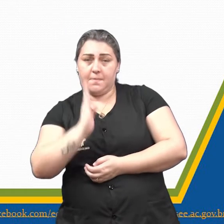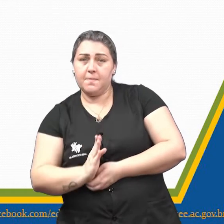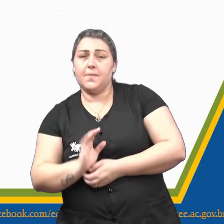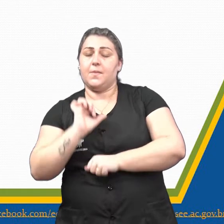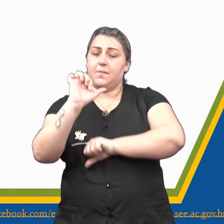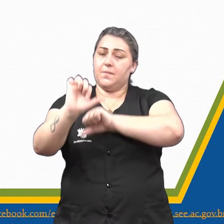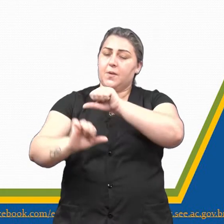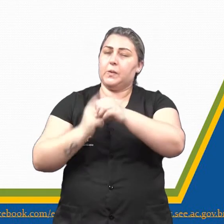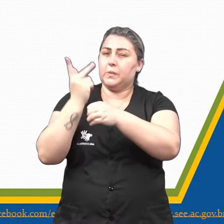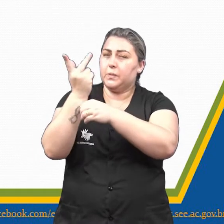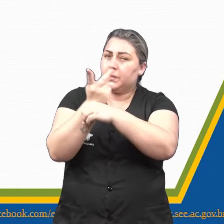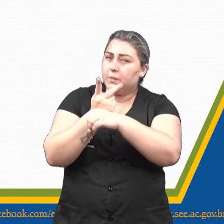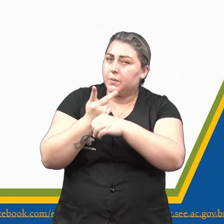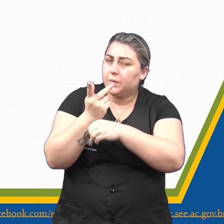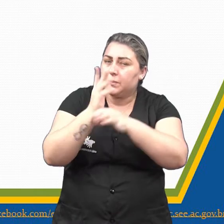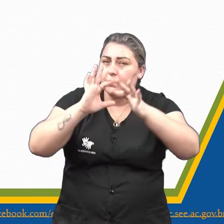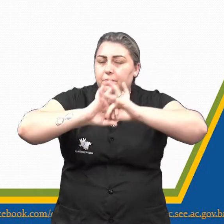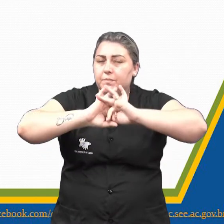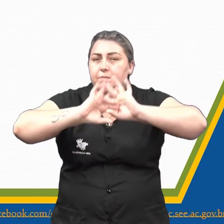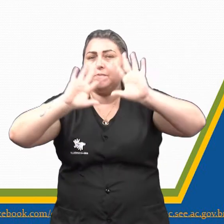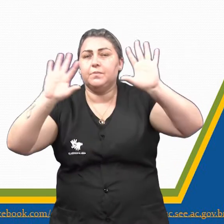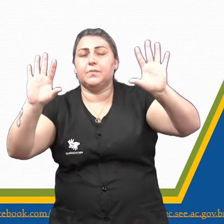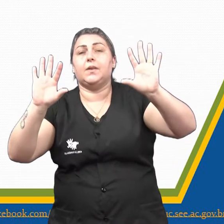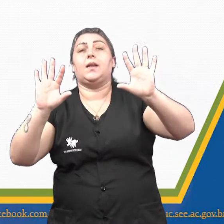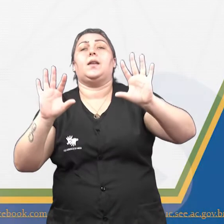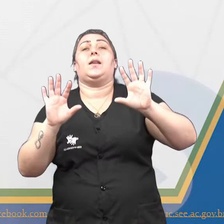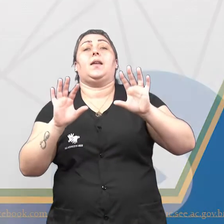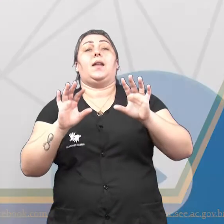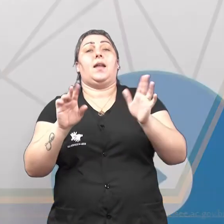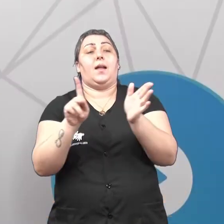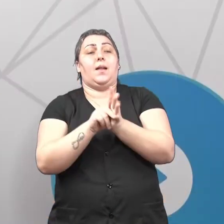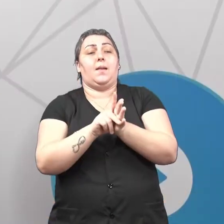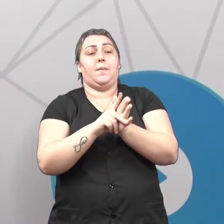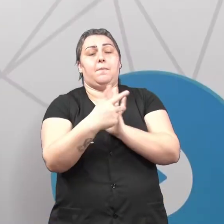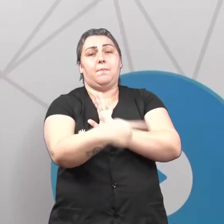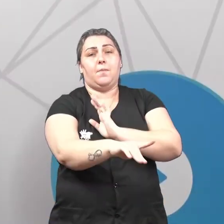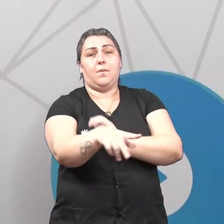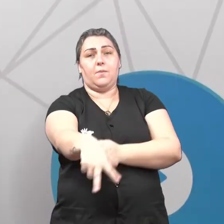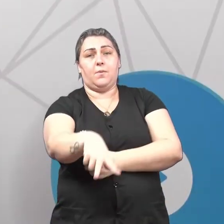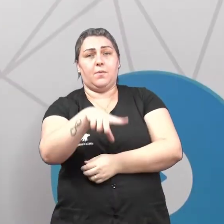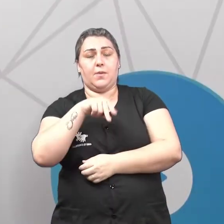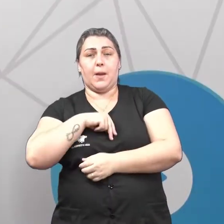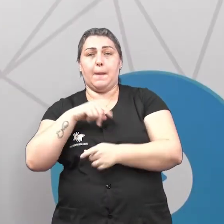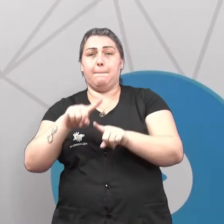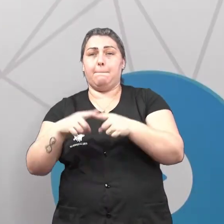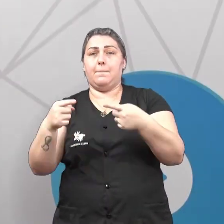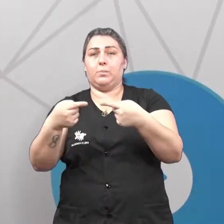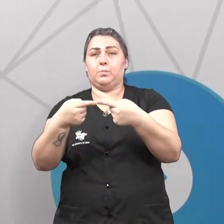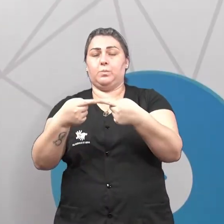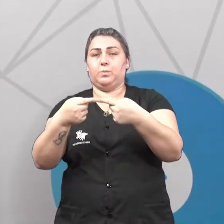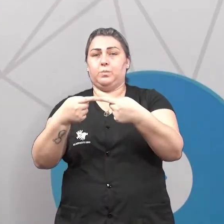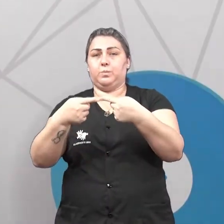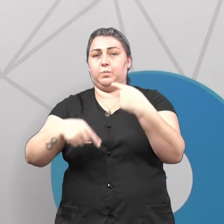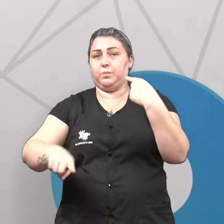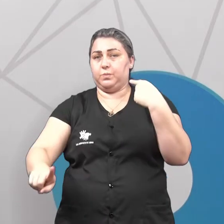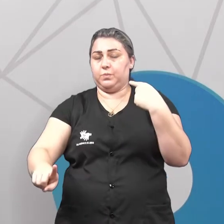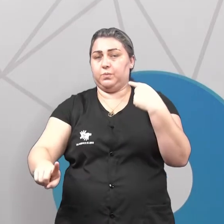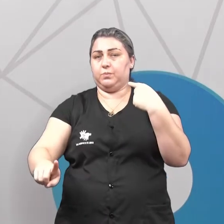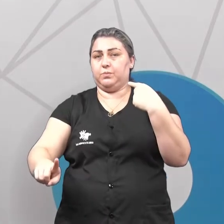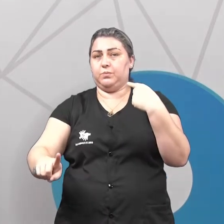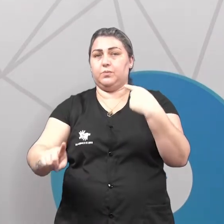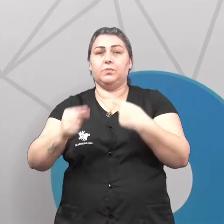A busca por essa independência, que o Brasil era colônia de Portugal, mas chegou um momento que romperam, né? O Dom Pedro,